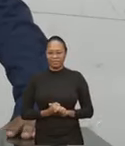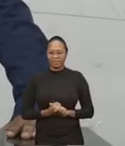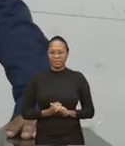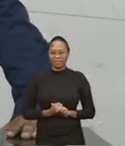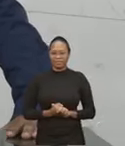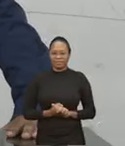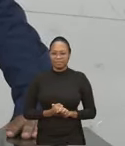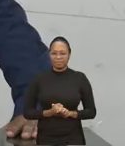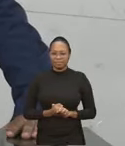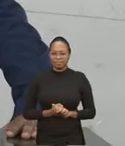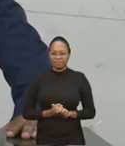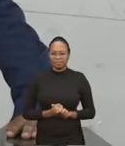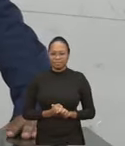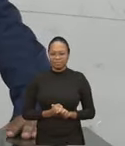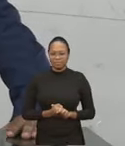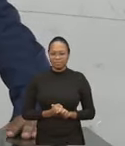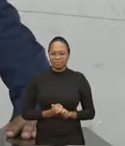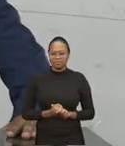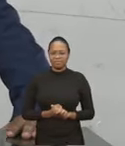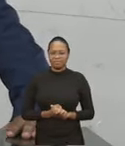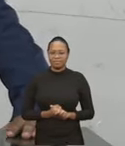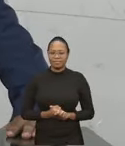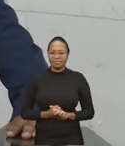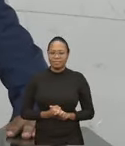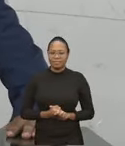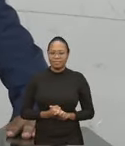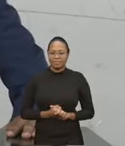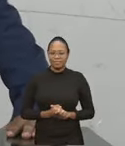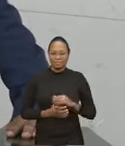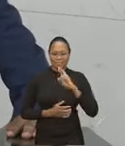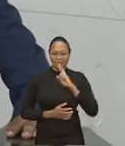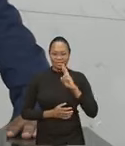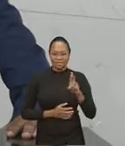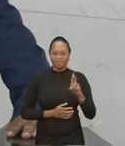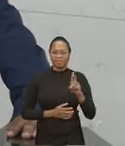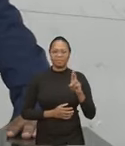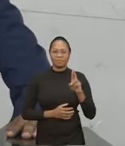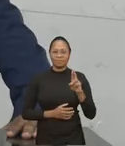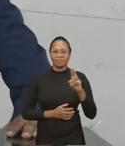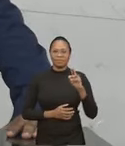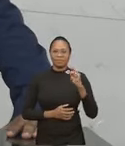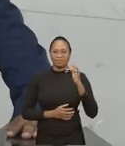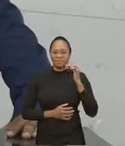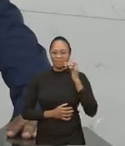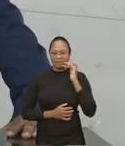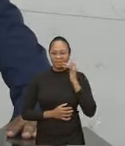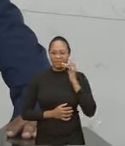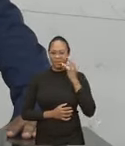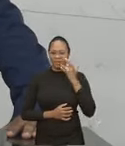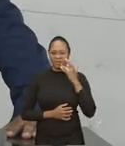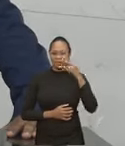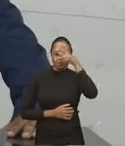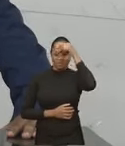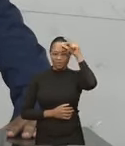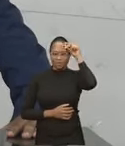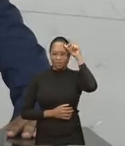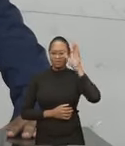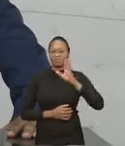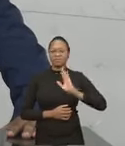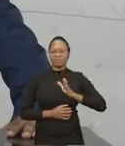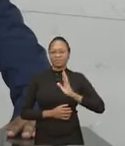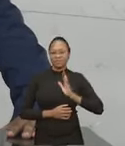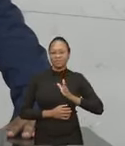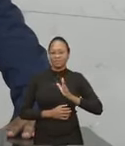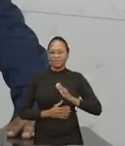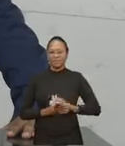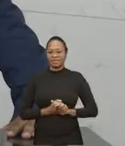Então, Dentinho, aí fica a resposta para a sua pessoa aí, que que o prefeito Arinaldo já se comprometeu a respeito